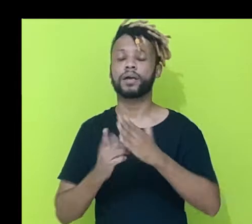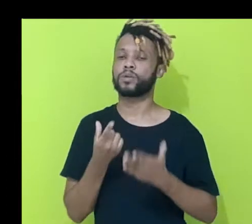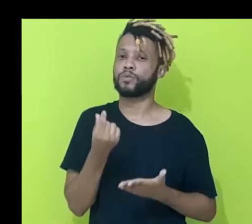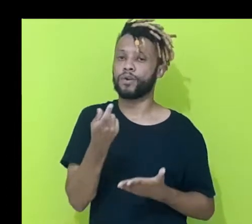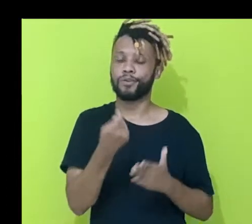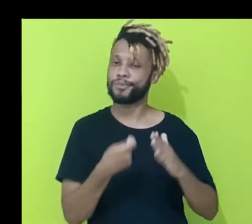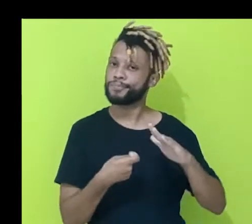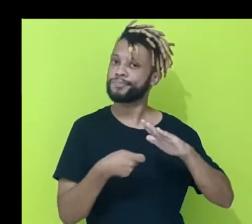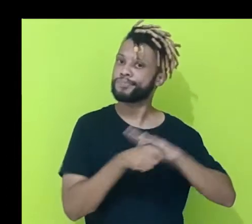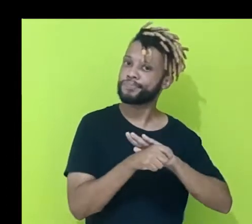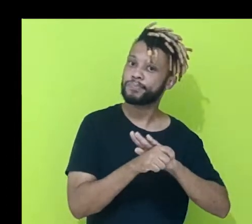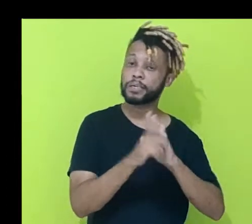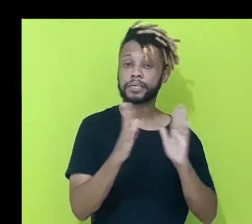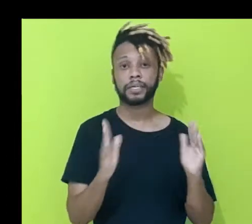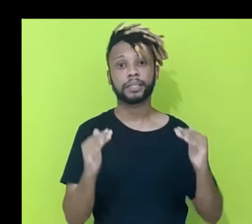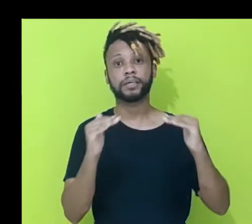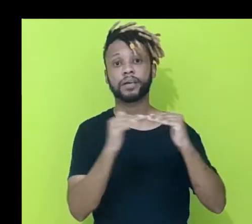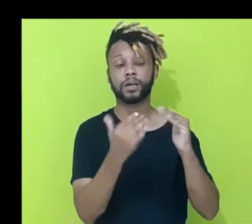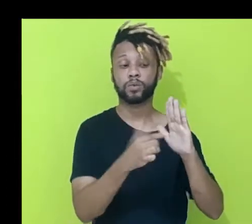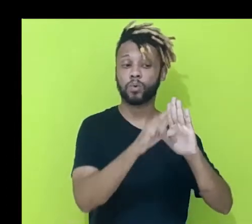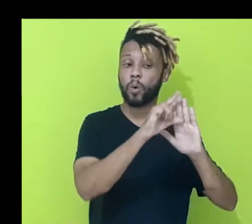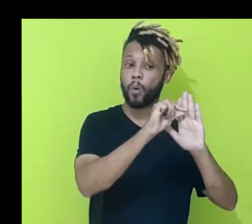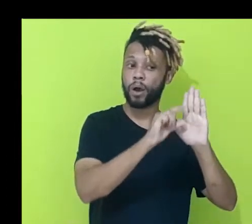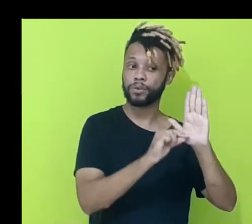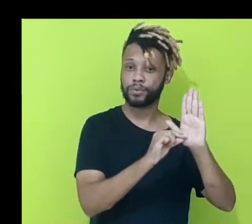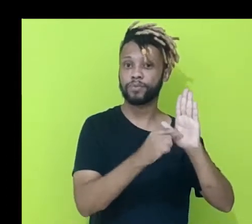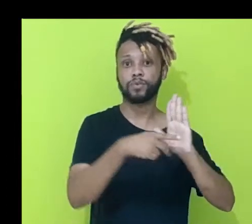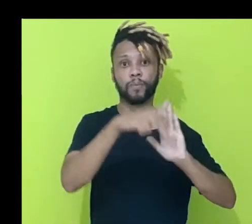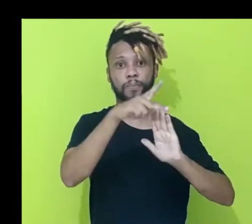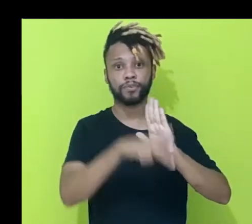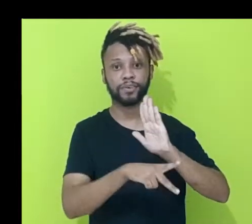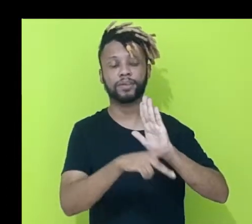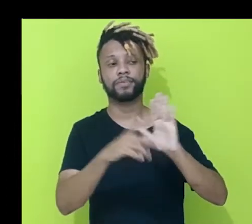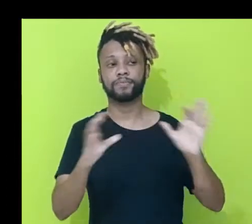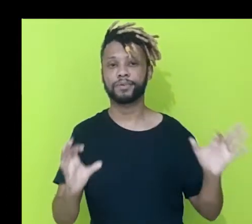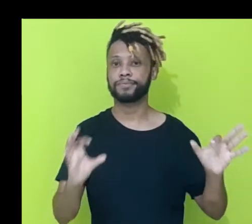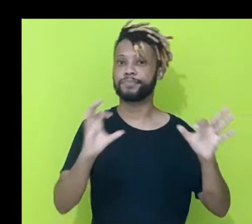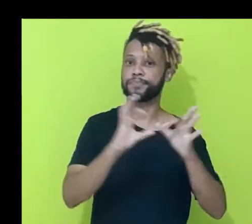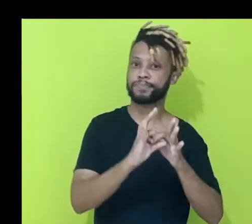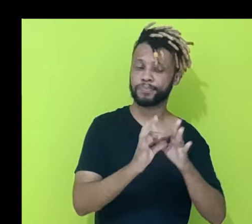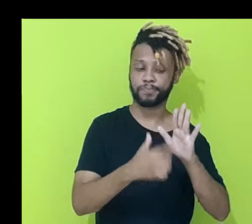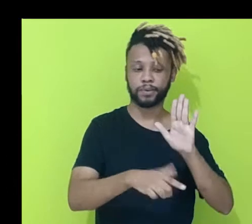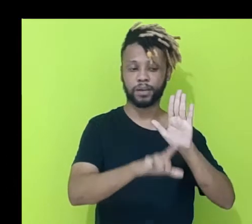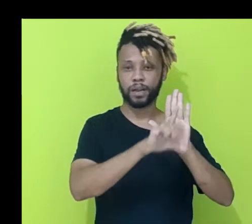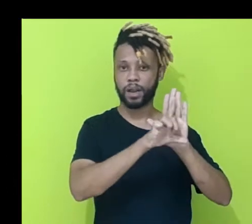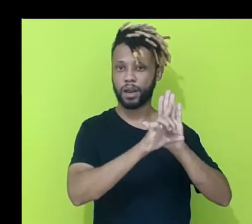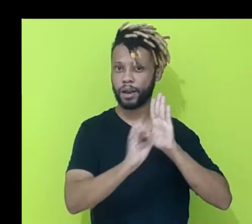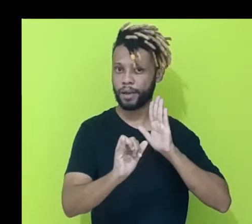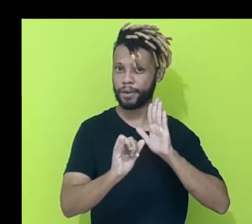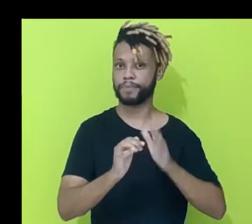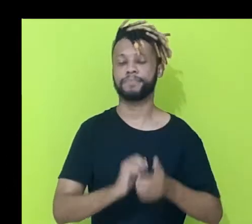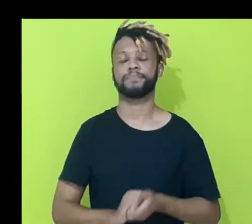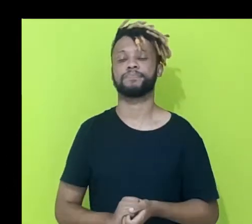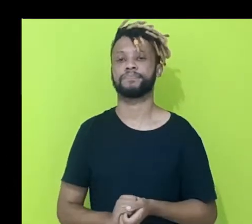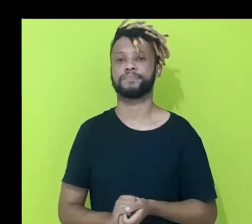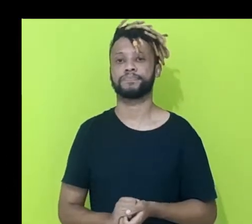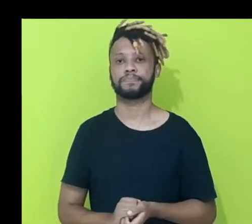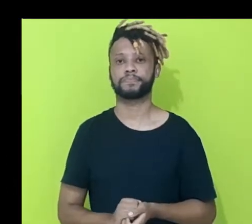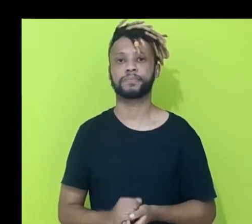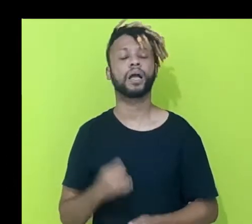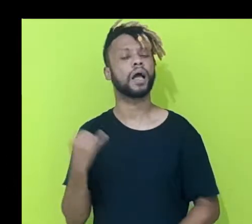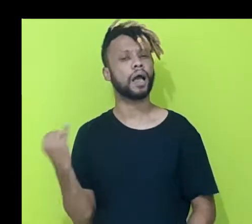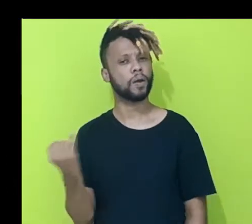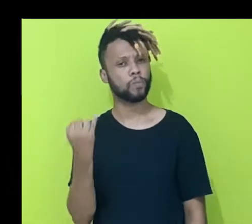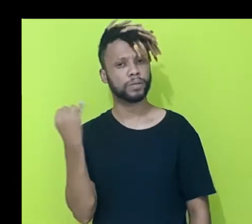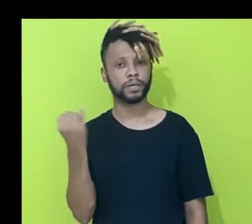artigo, né, conforme eu falei, o artigo que o projeto foi enquadrado pela lei.